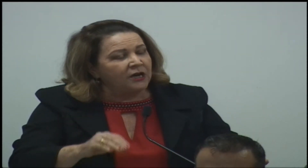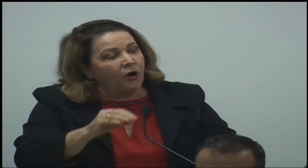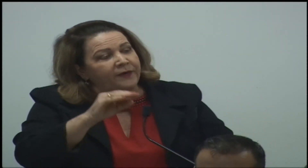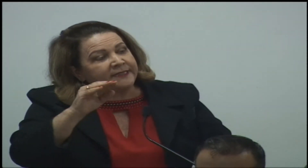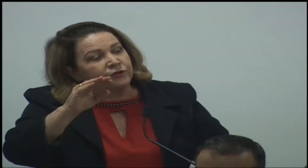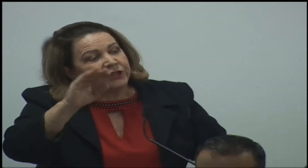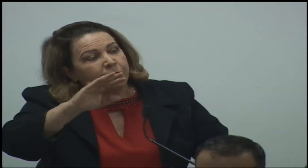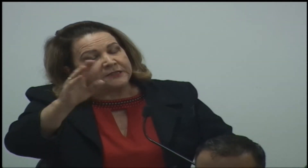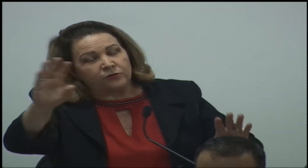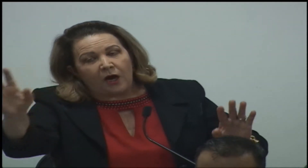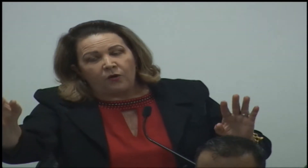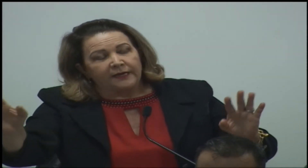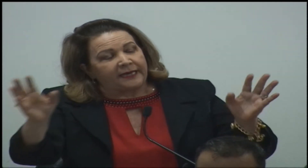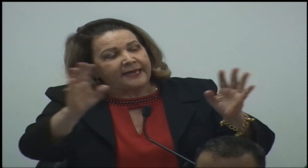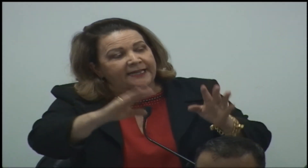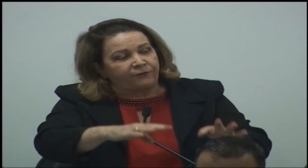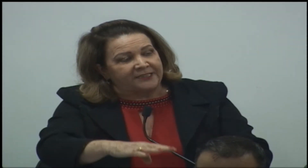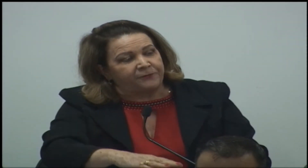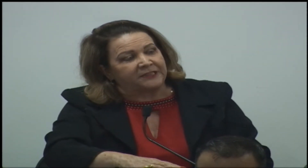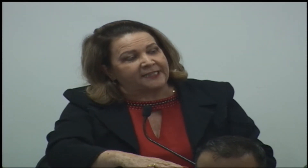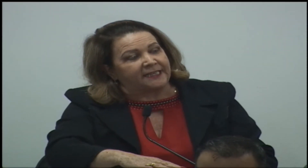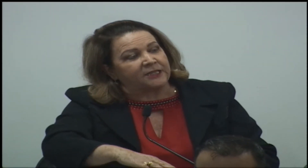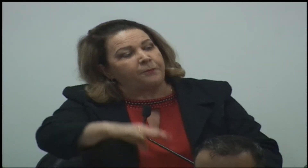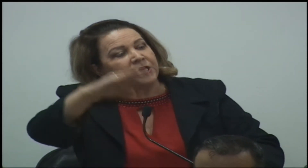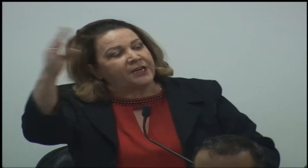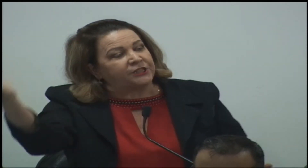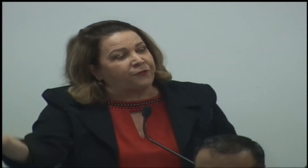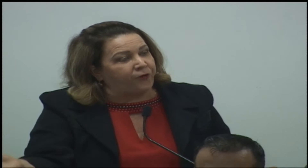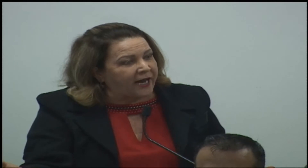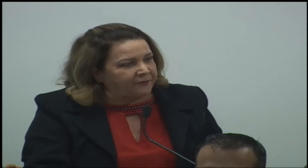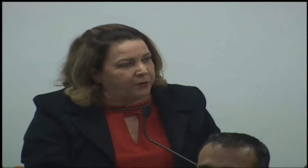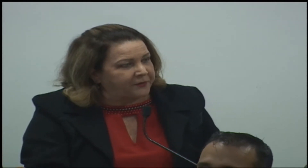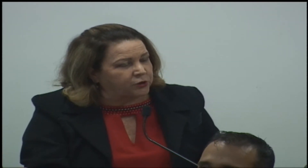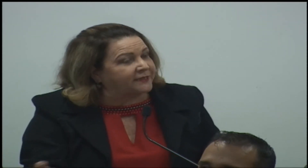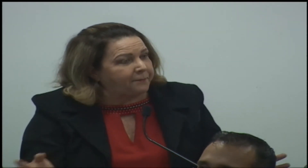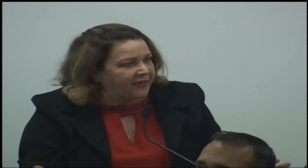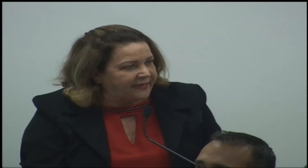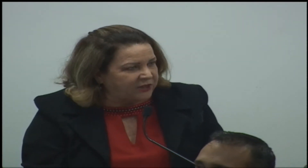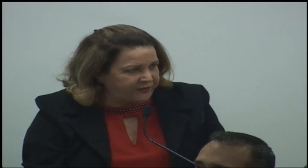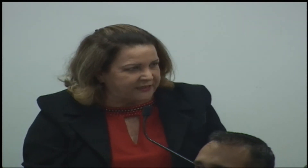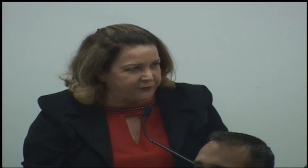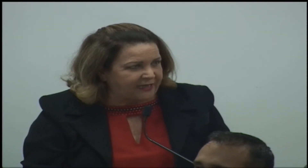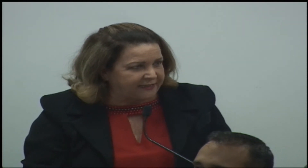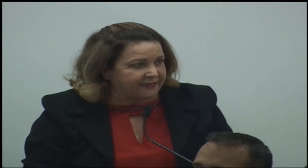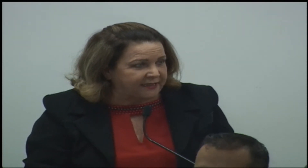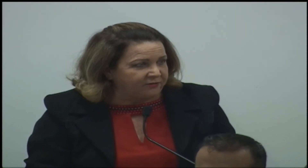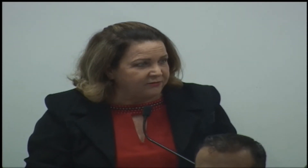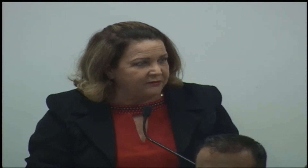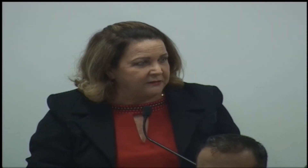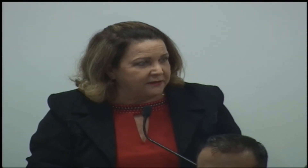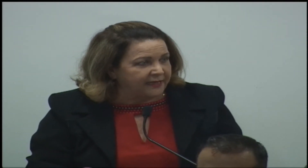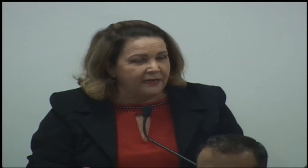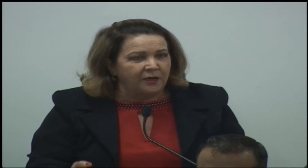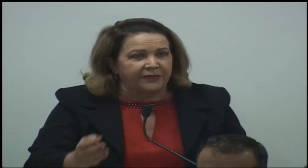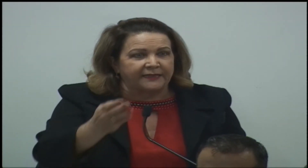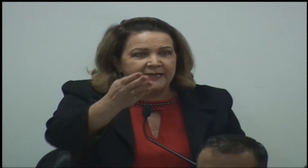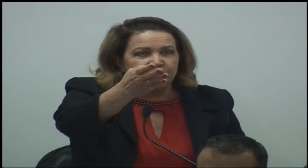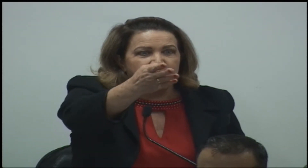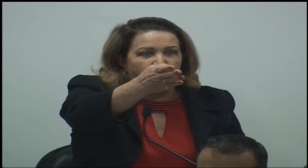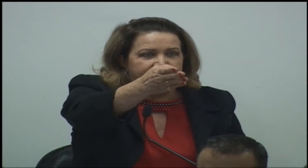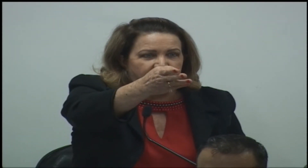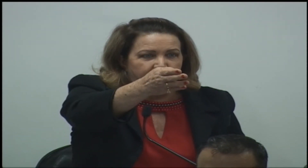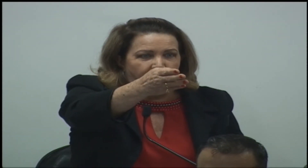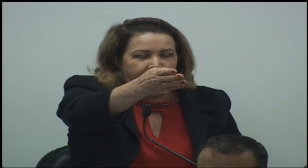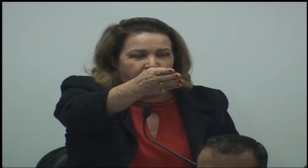radar, ou então tira o pessoal. Quem é que faz a fiscalização? Põe gente de fora, uma pessoa independente fazer essa fiscalização, né? Porque